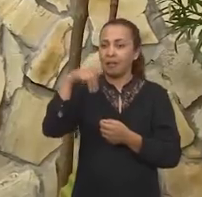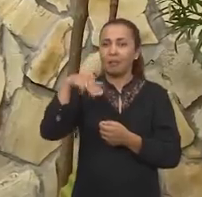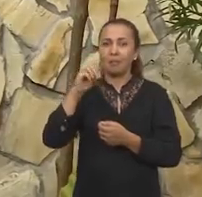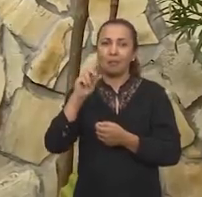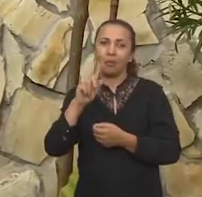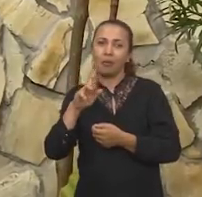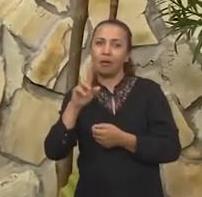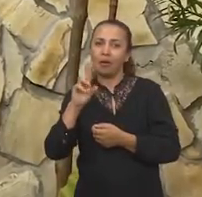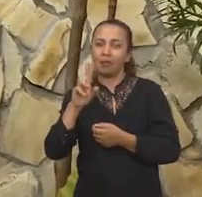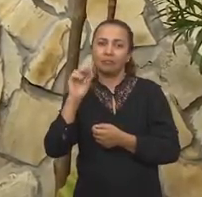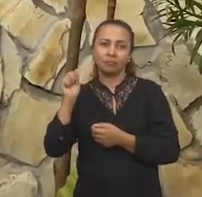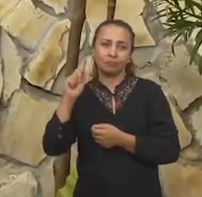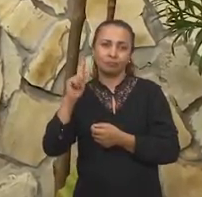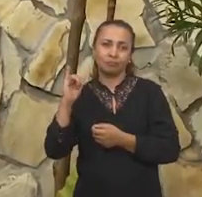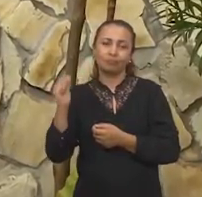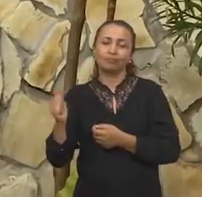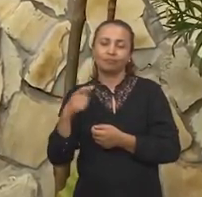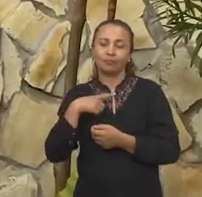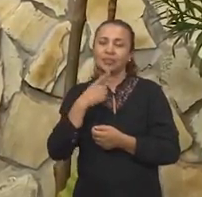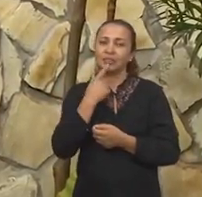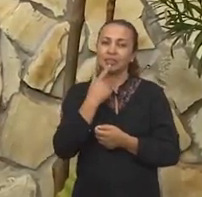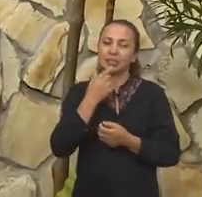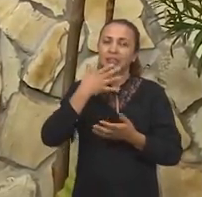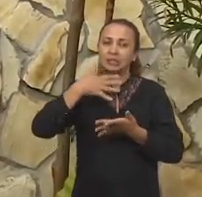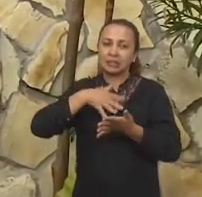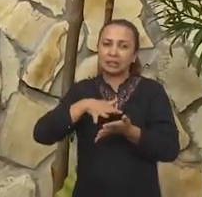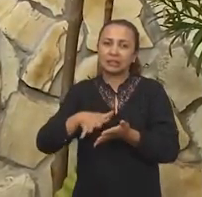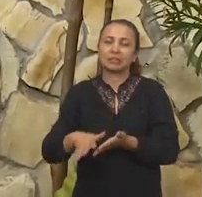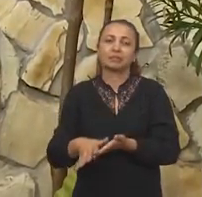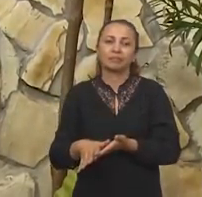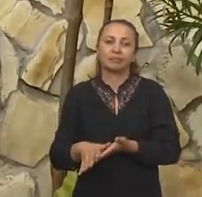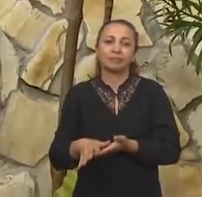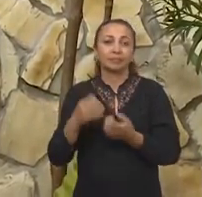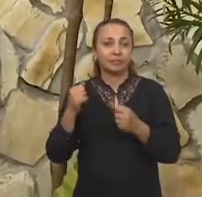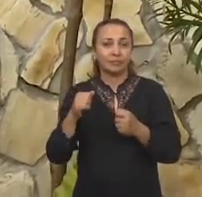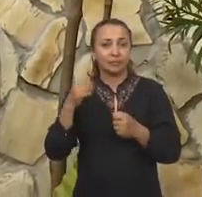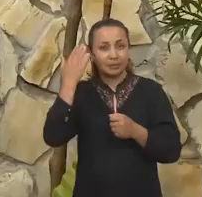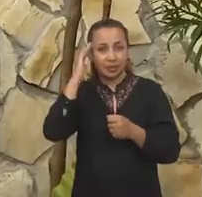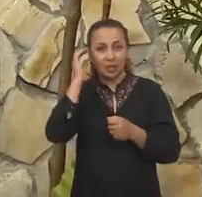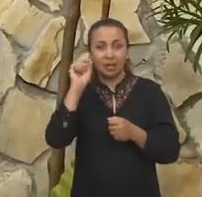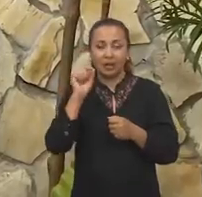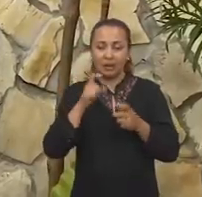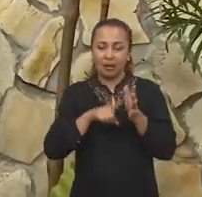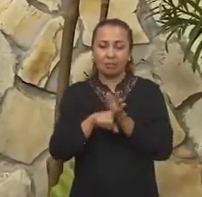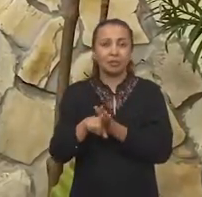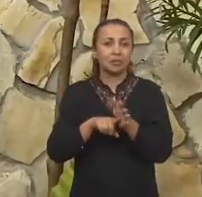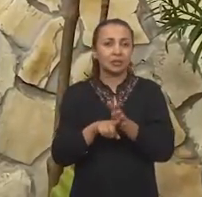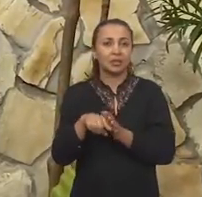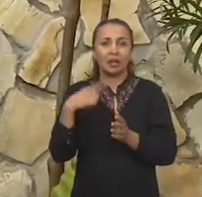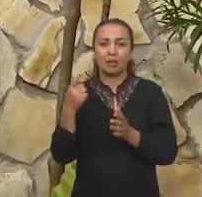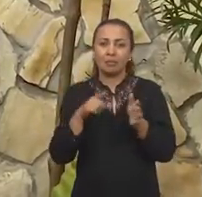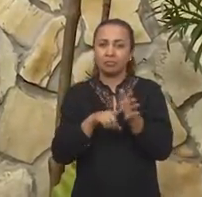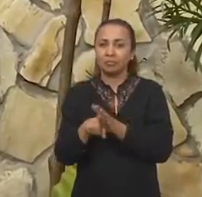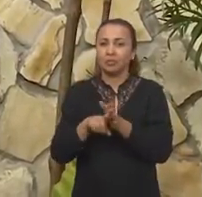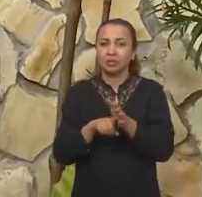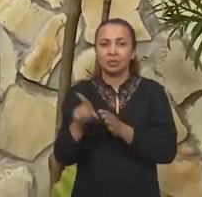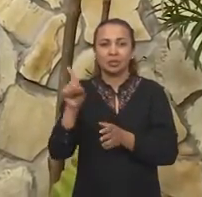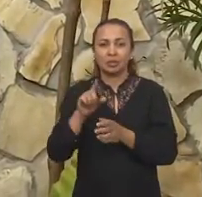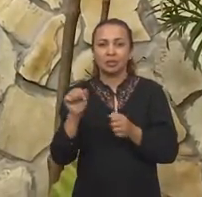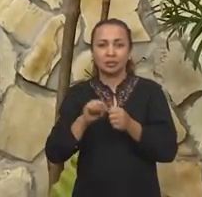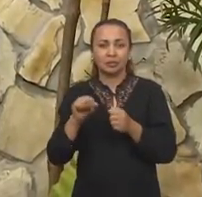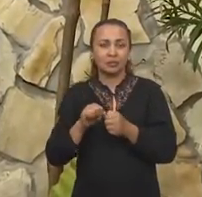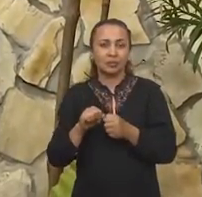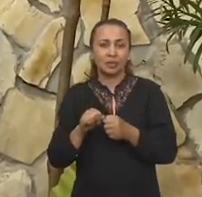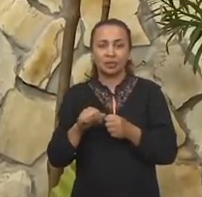hemorrágico, em que ocorre um sangramento. É preciso ressaltar que essa pesquisa, ela é uma pesquisa que não está em